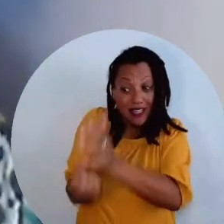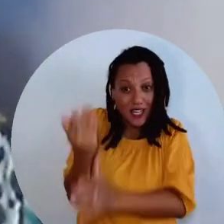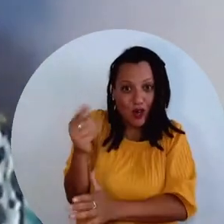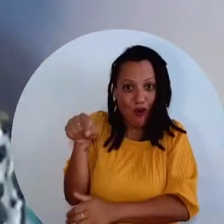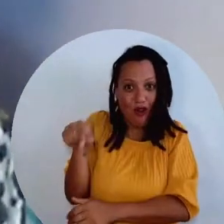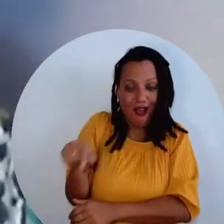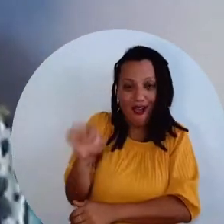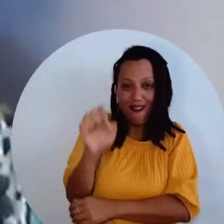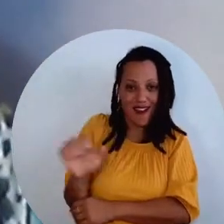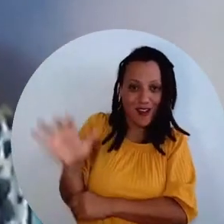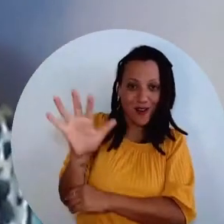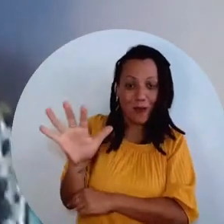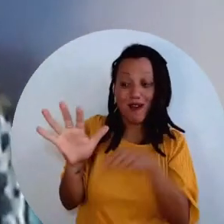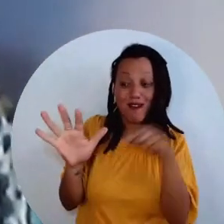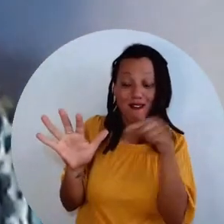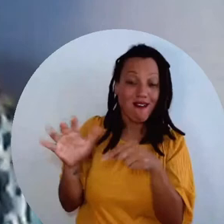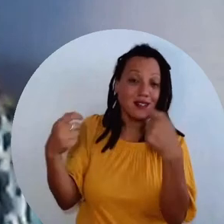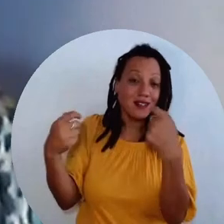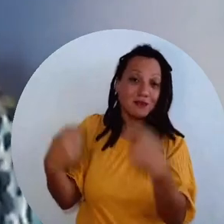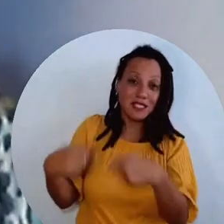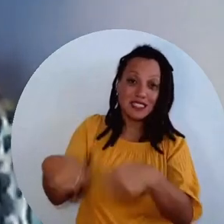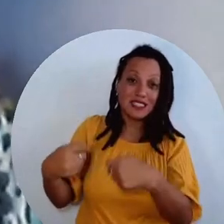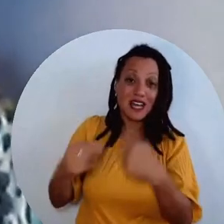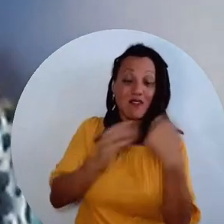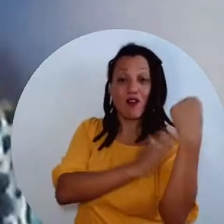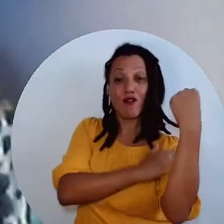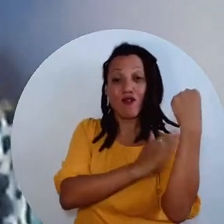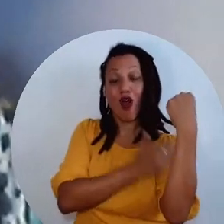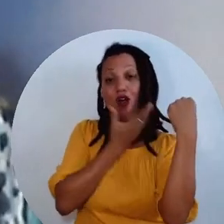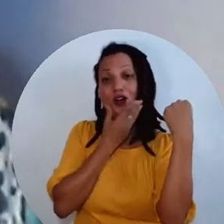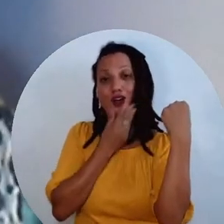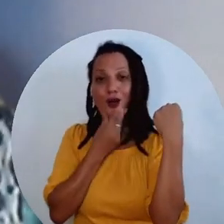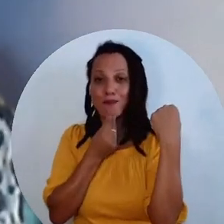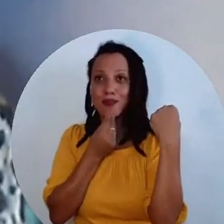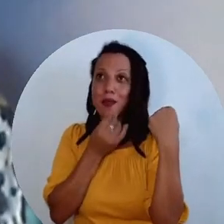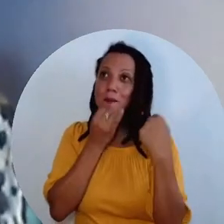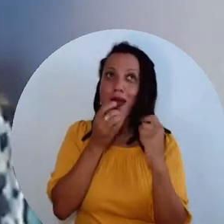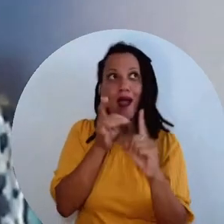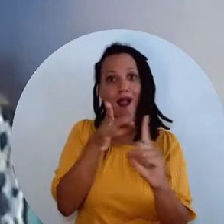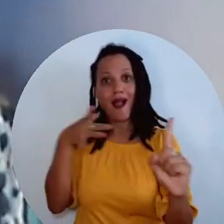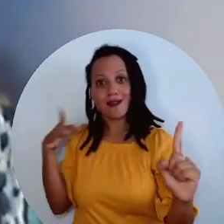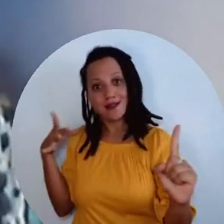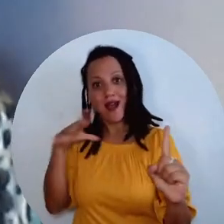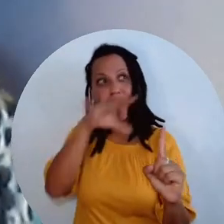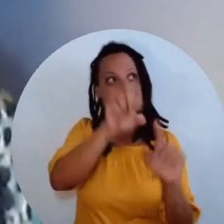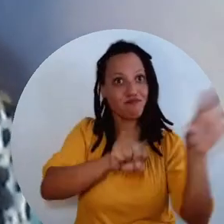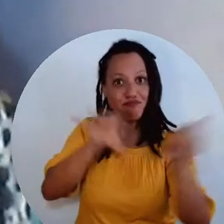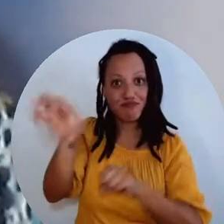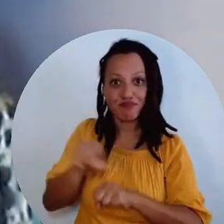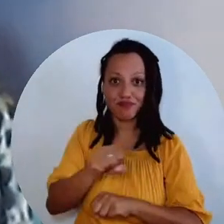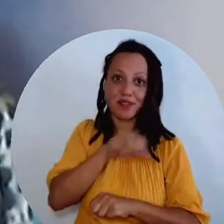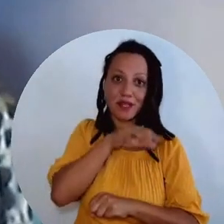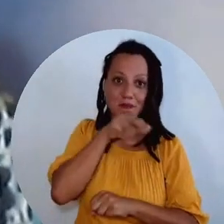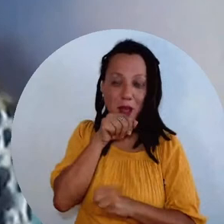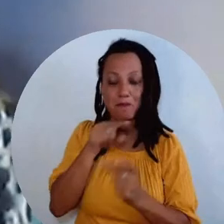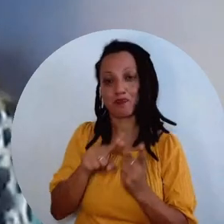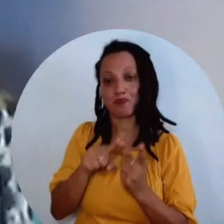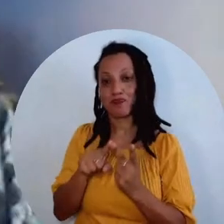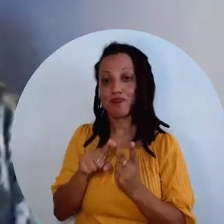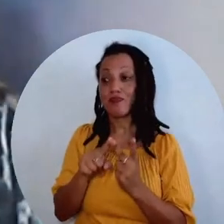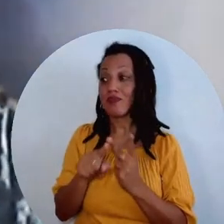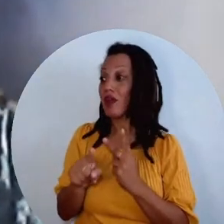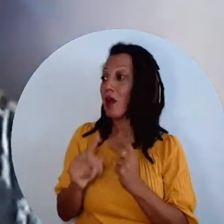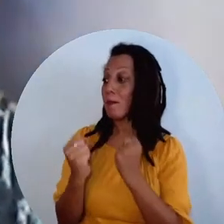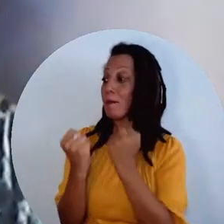território, nesse período, eles precisavam da força masculina para quê? Para caçar, para